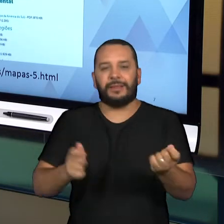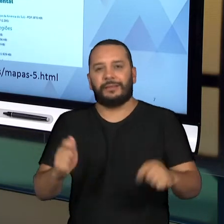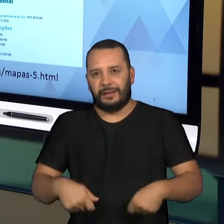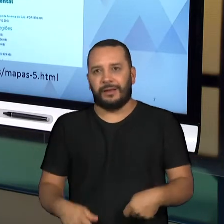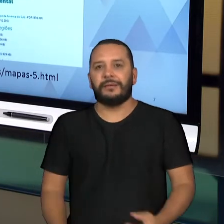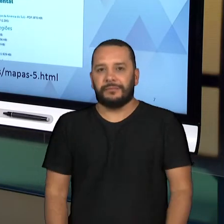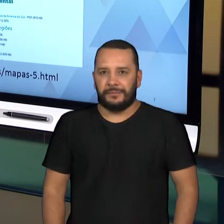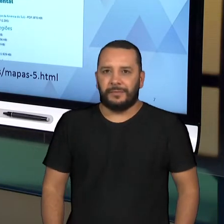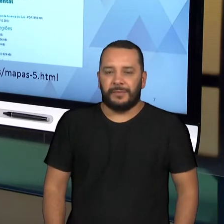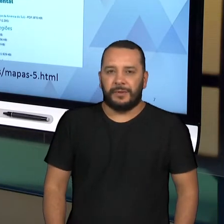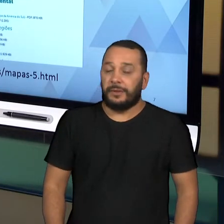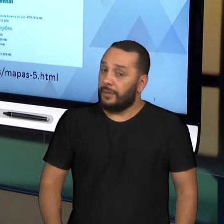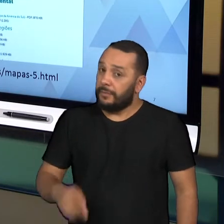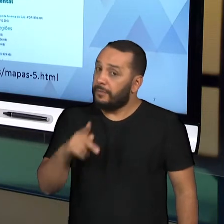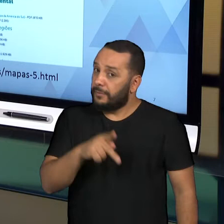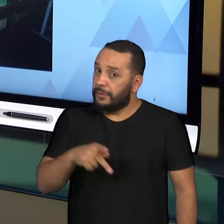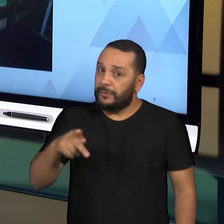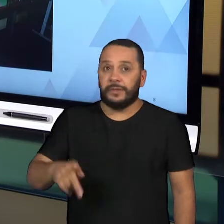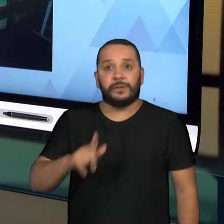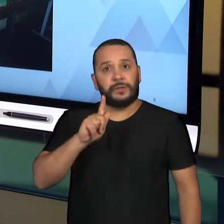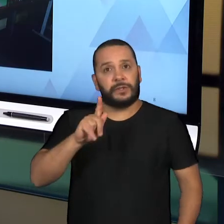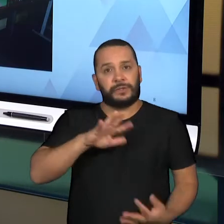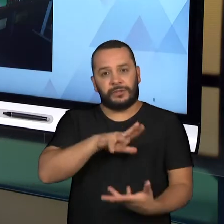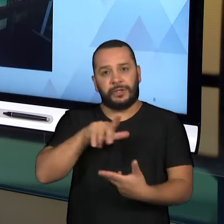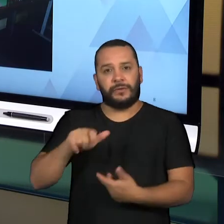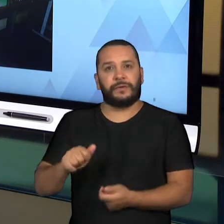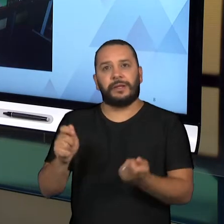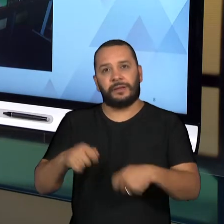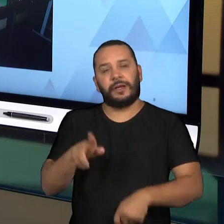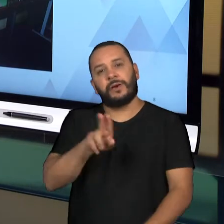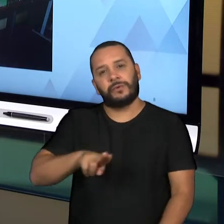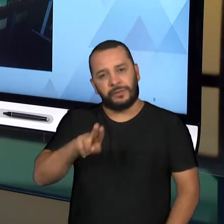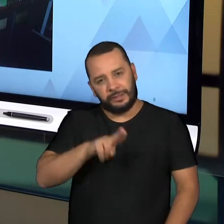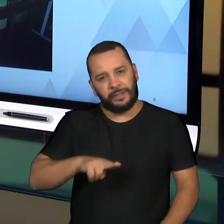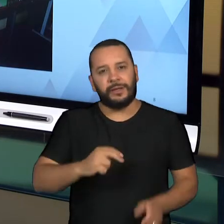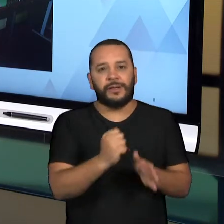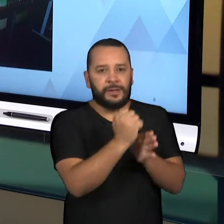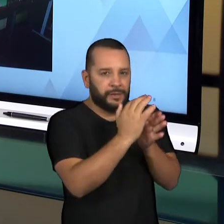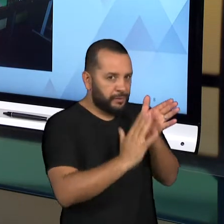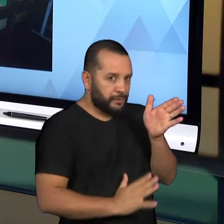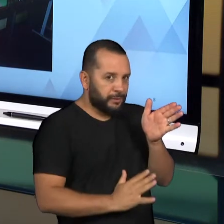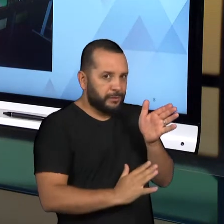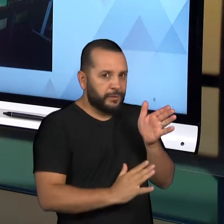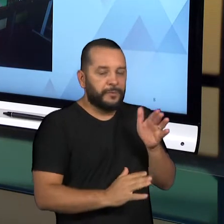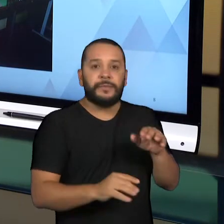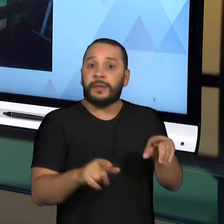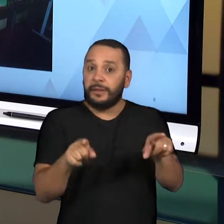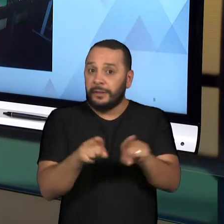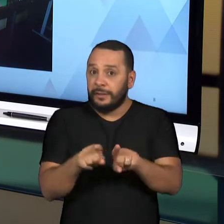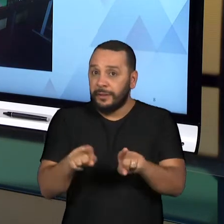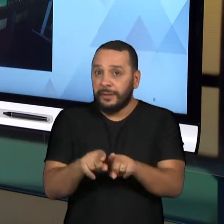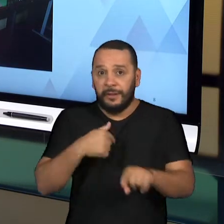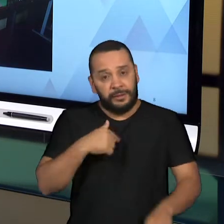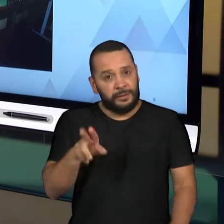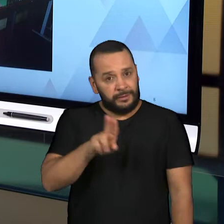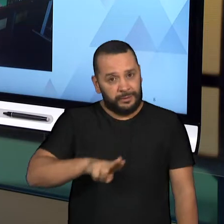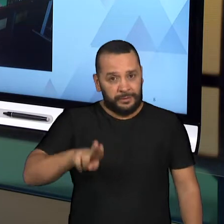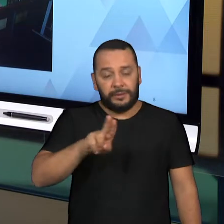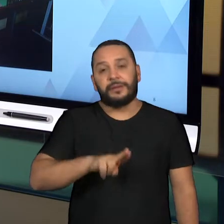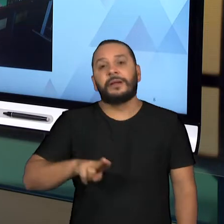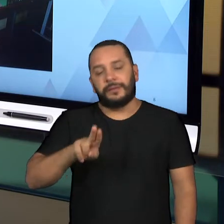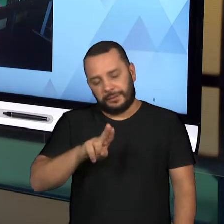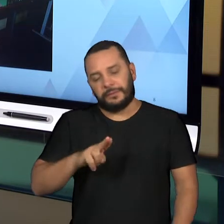local o professor de geografia pode utilizar para desenvolver atividades algo que é muito utilizado também